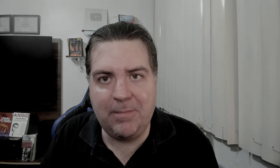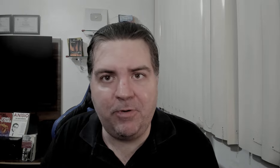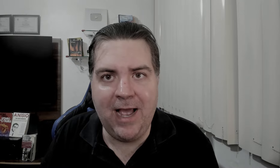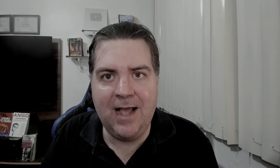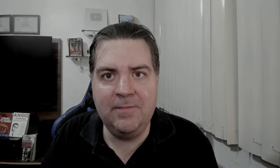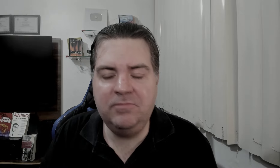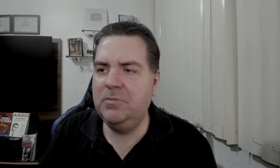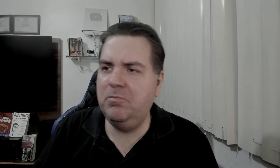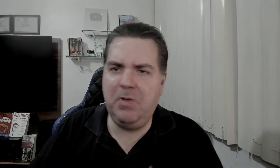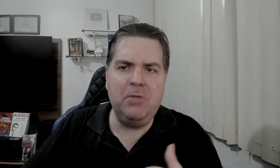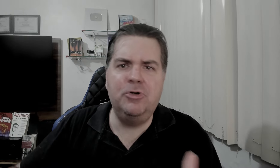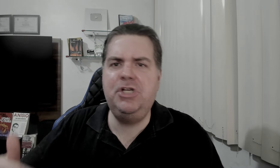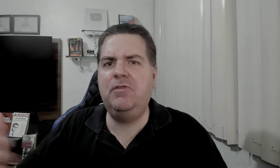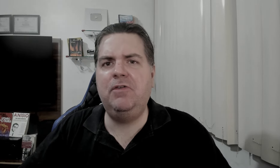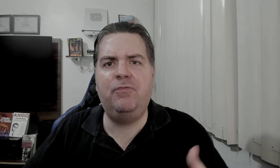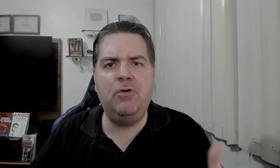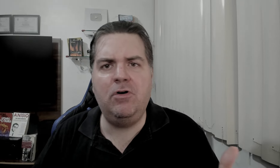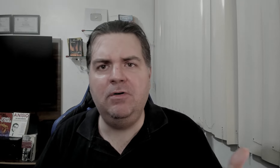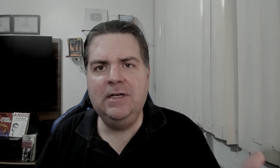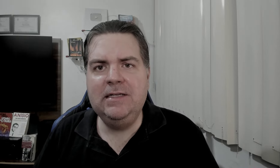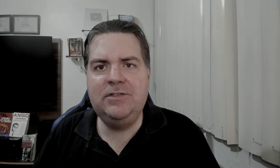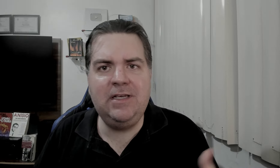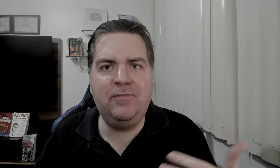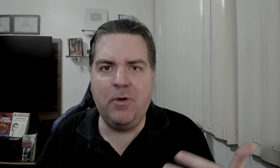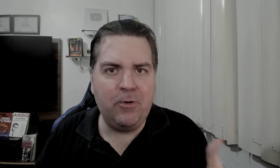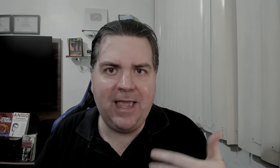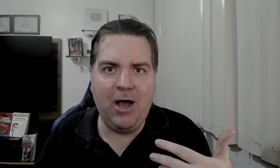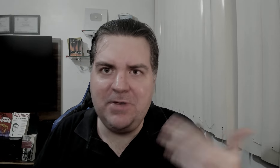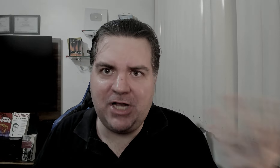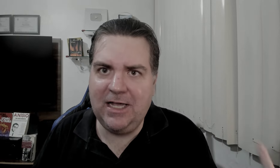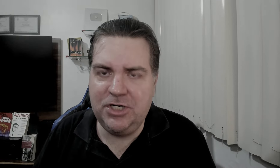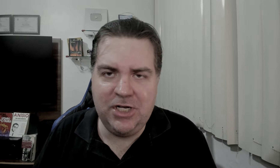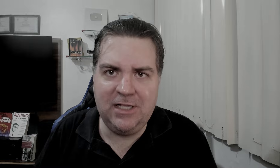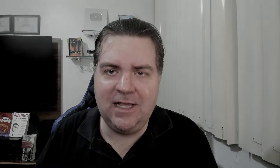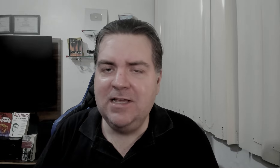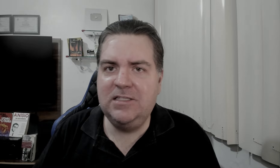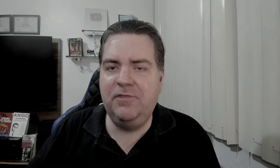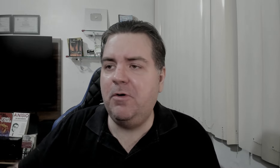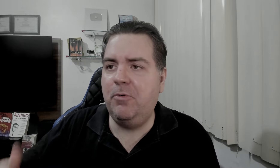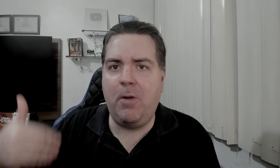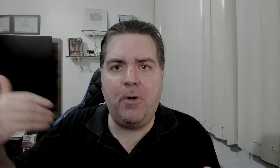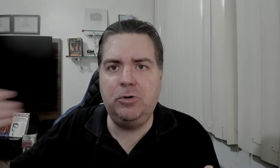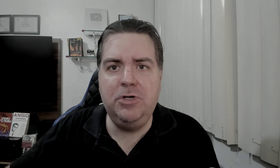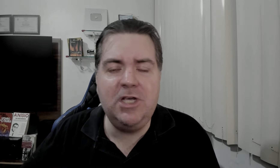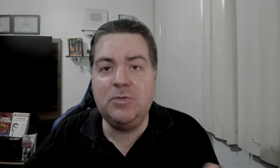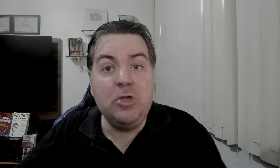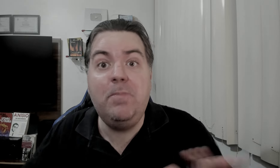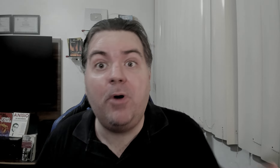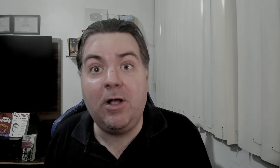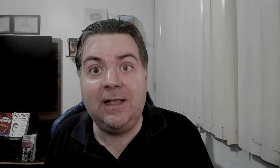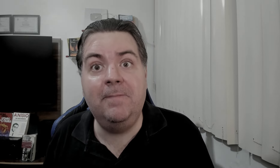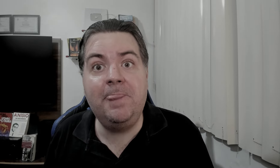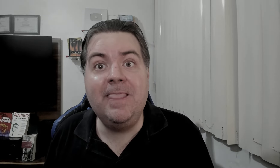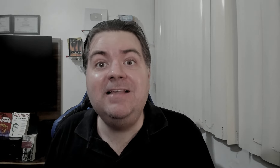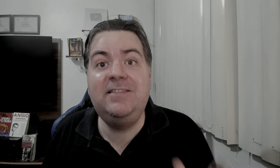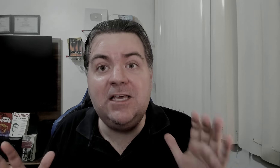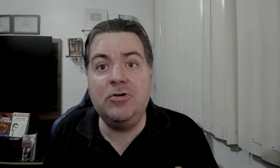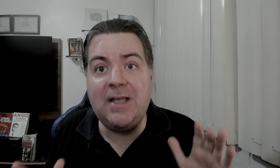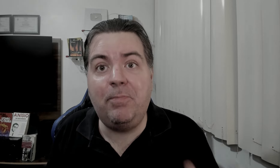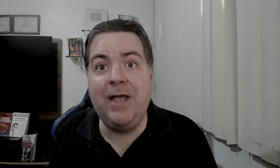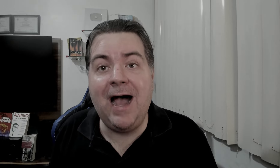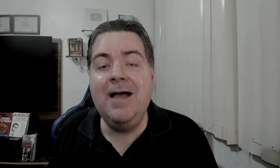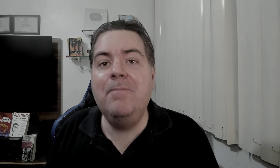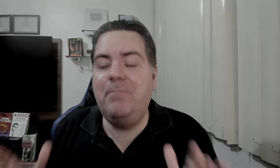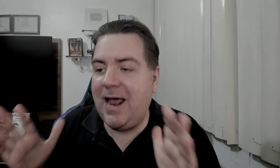queira nos apoiar, pelo motivo que for, se for porque realmente acredita, se for por oportunismo, não importa. Se